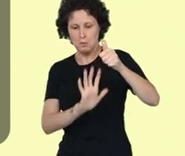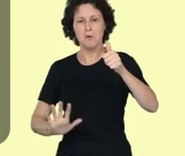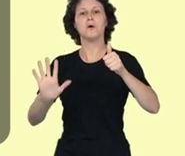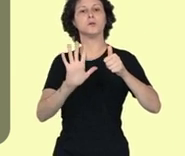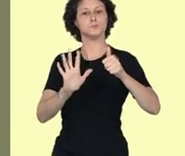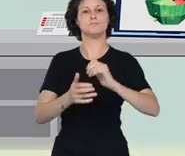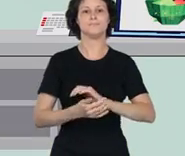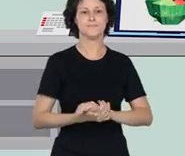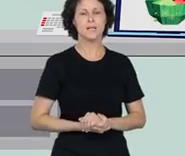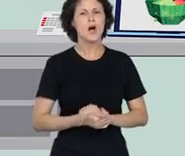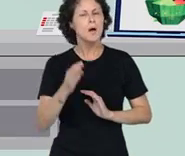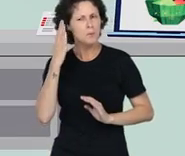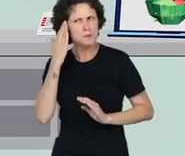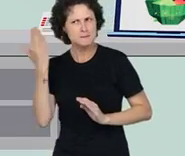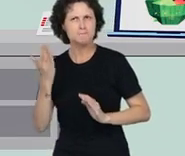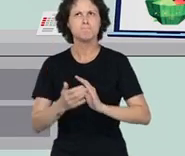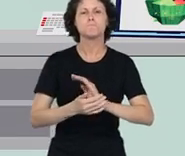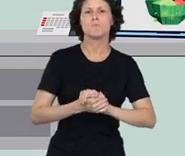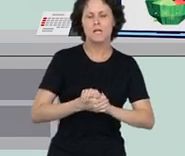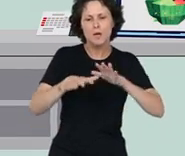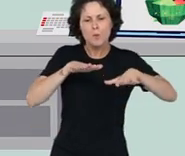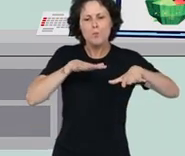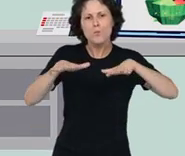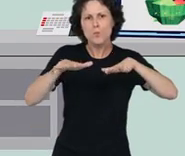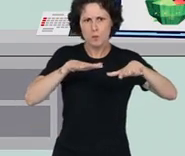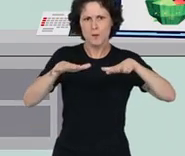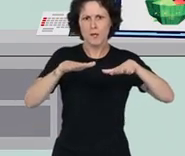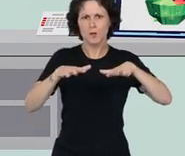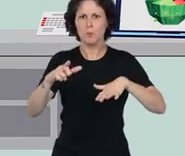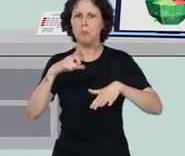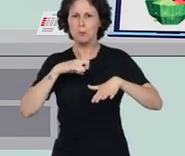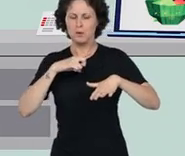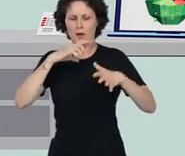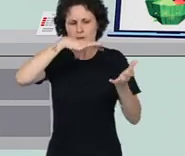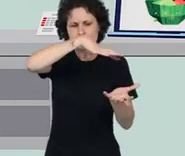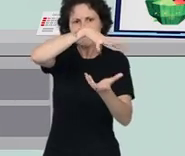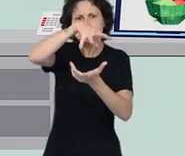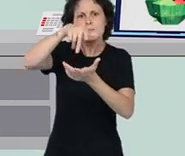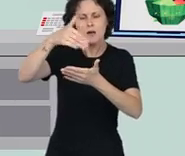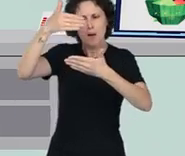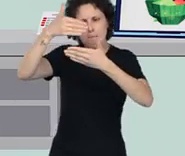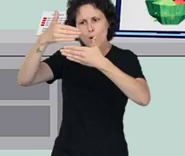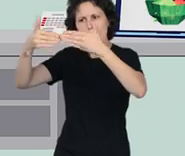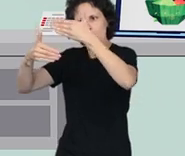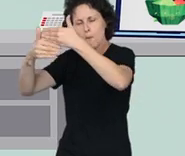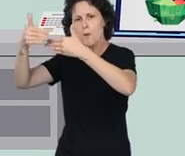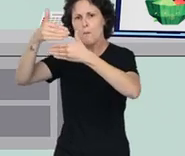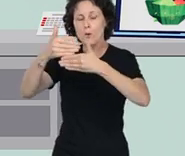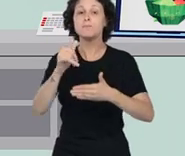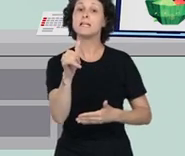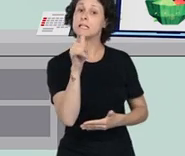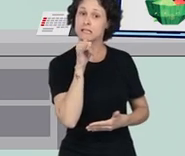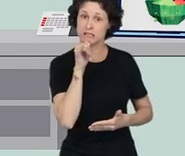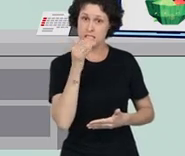mesmo? Para entendermos um pouco mais sobre os movimentos das placas tectônicas, eu vou utilizar algumas bolachas